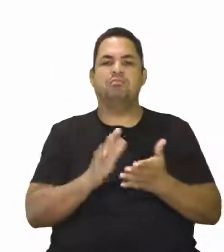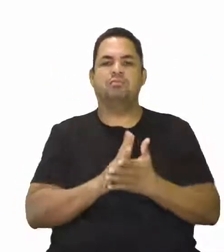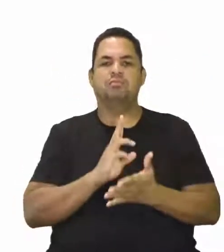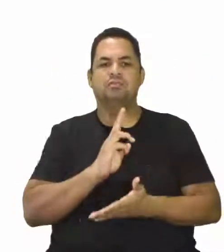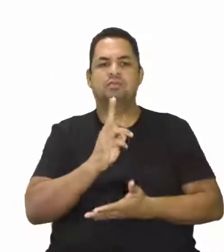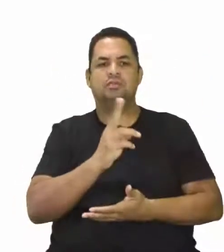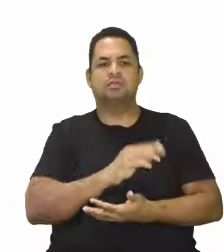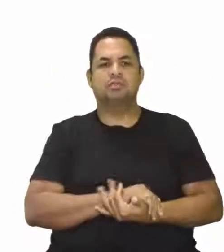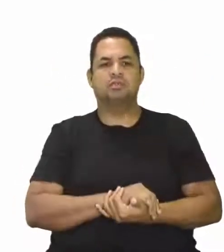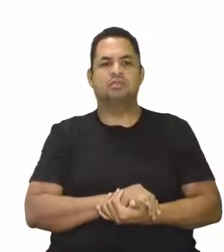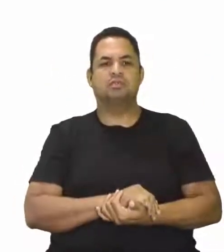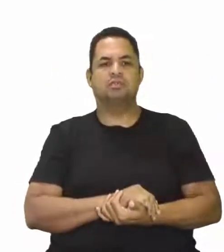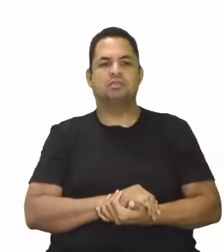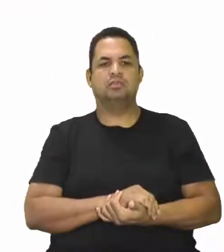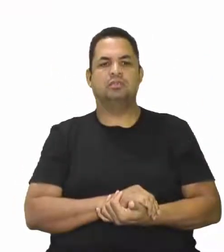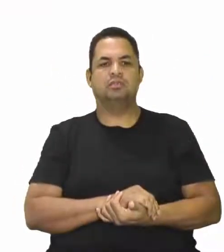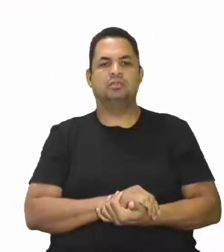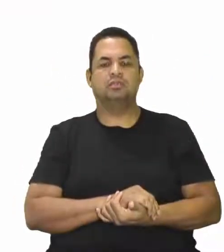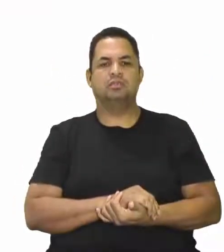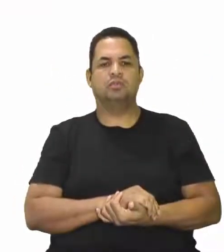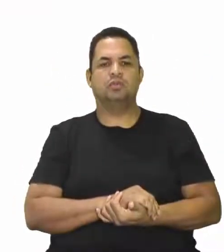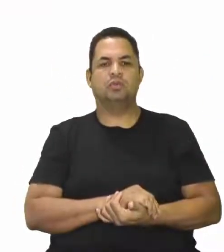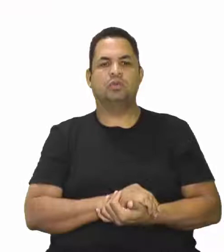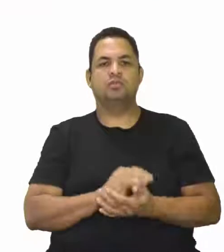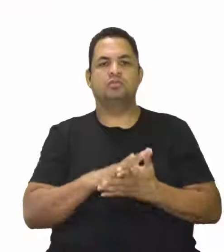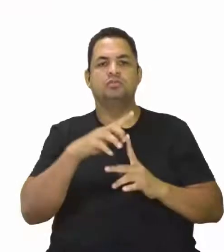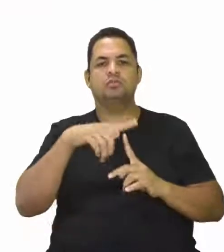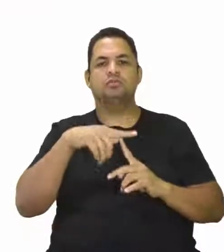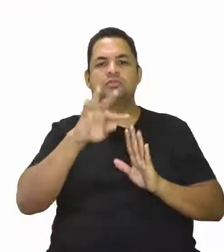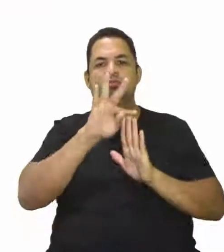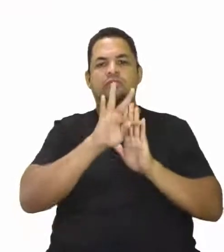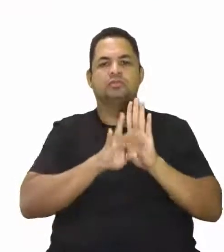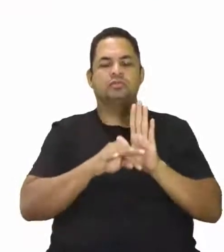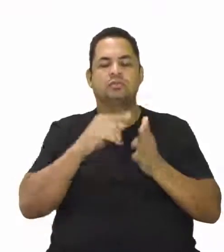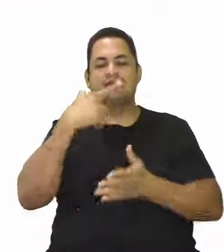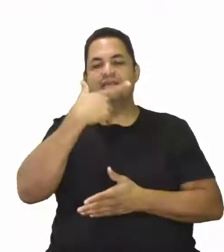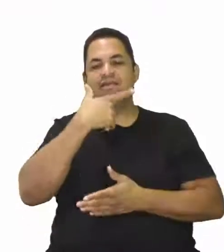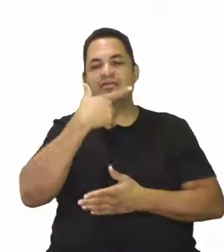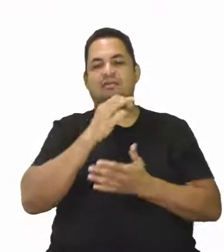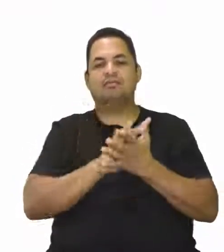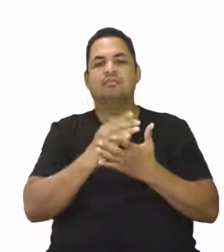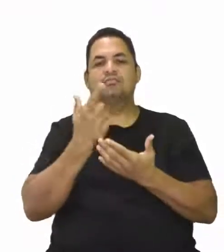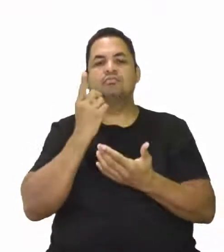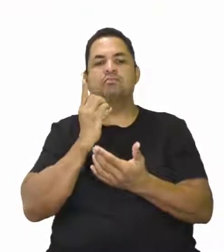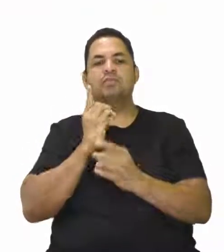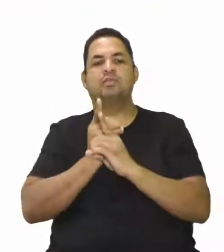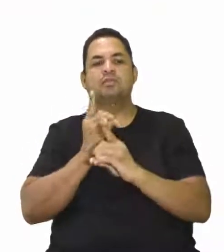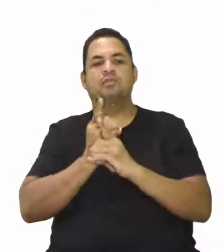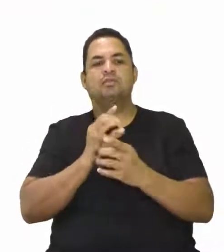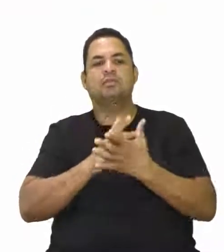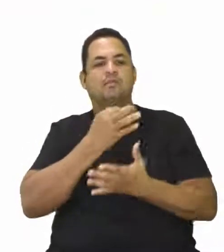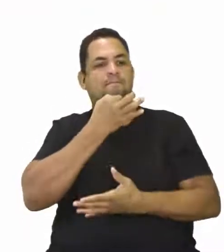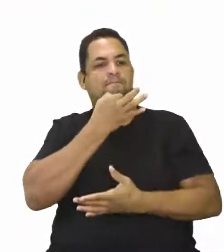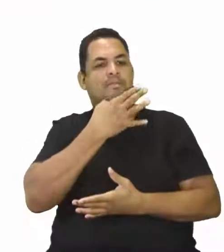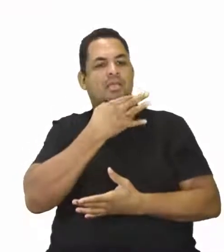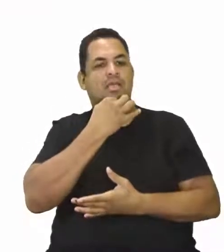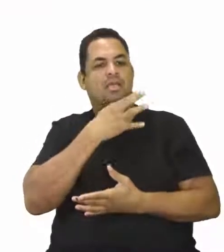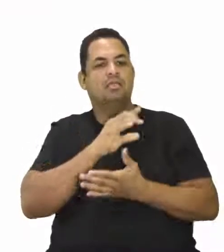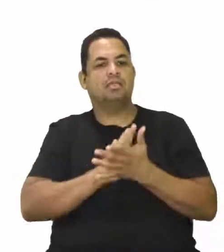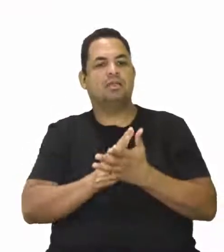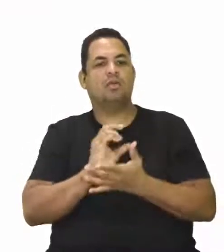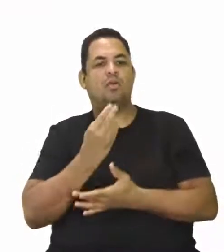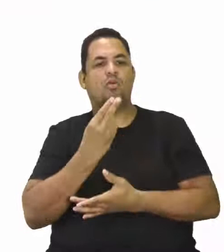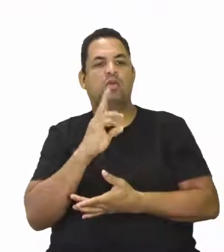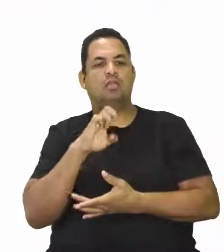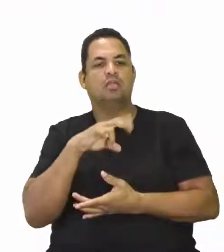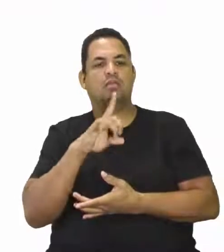seguindo. Quais são esses gêneros humorísticos? O que a gente pode encontrar? Tem a piada ou a anedota, que elas